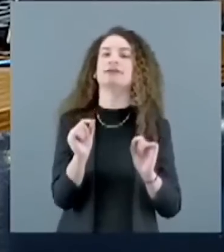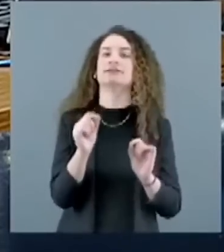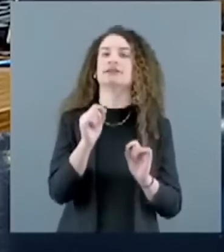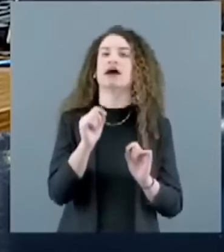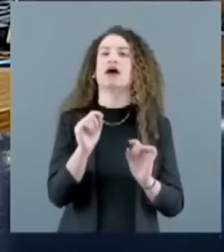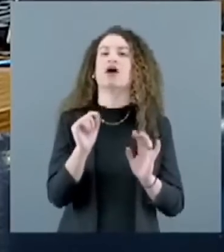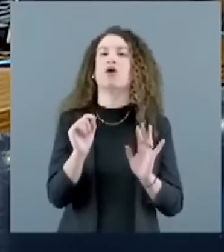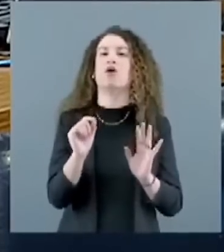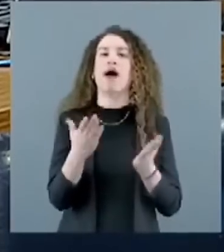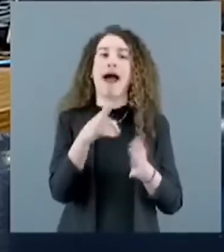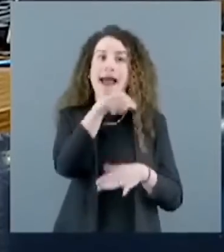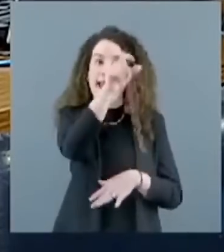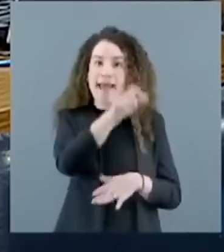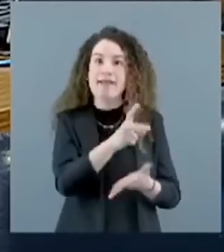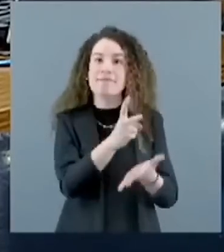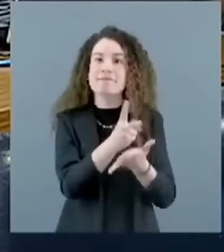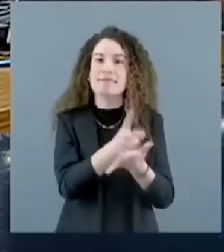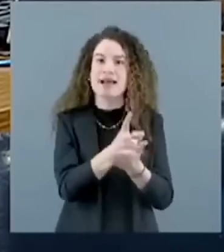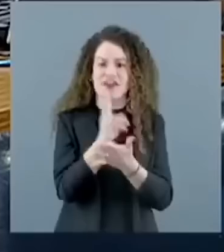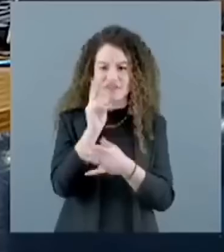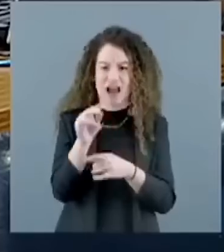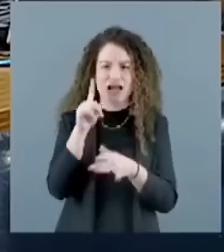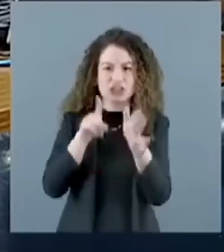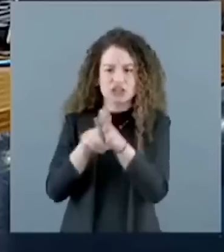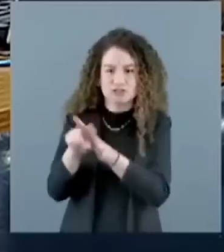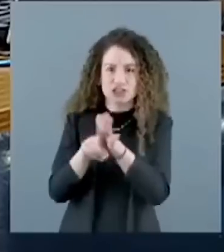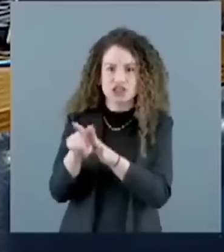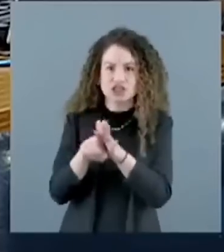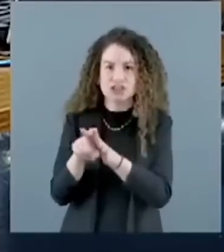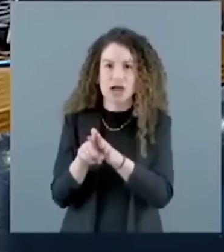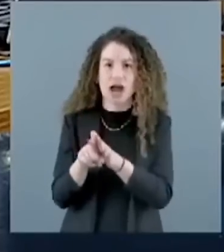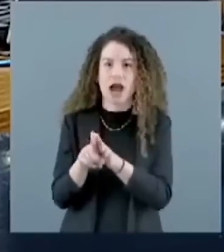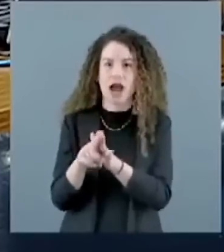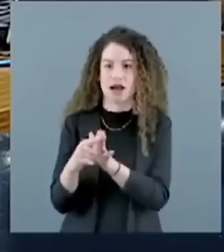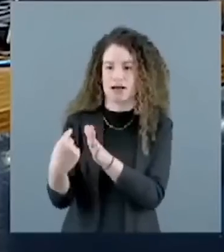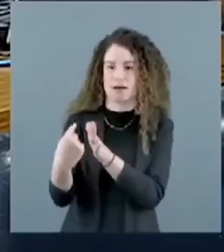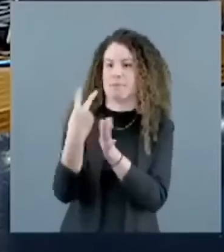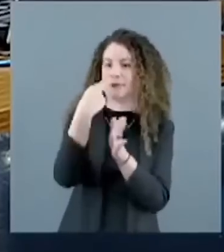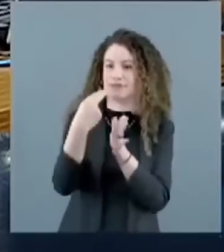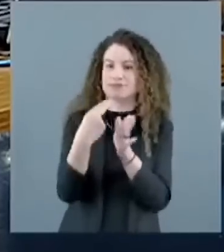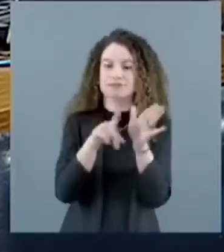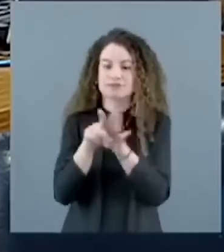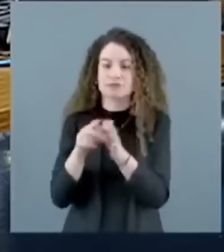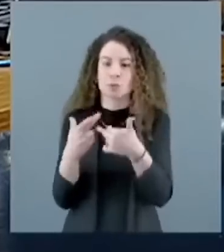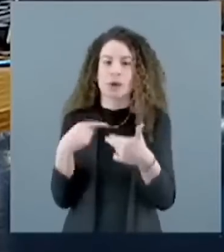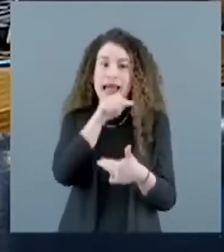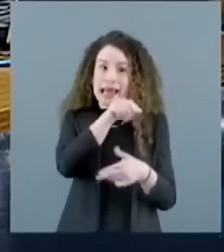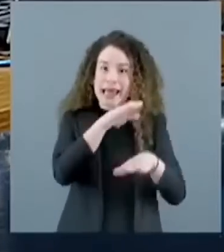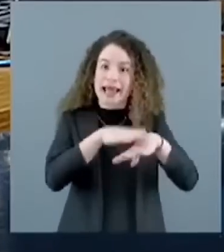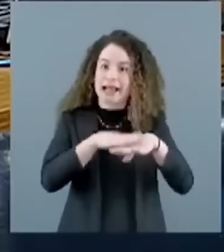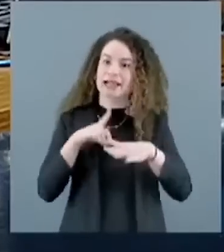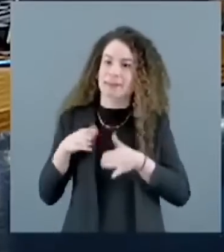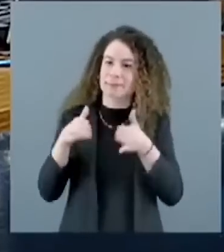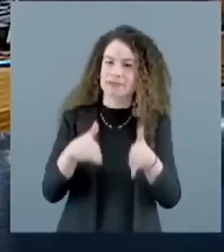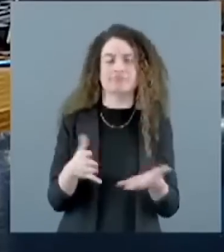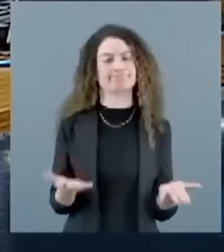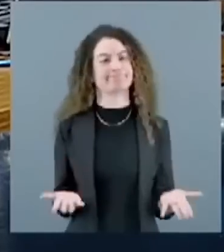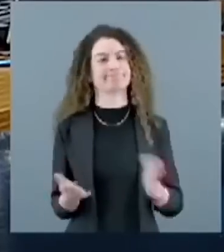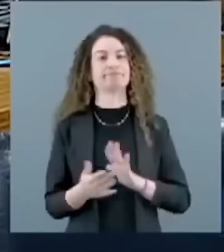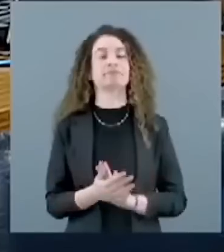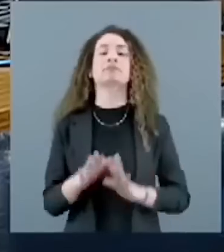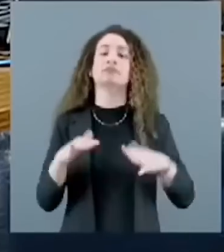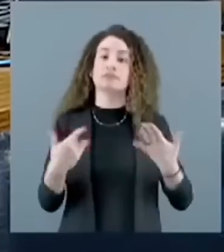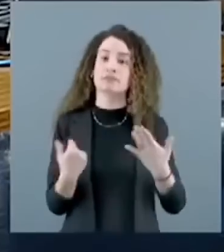contraditar. Ele mesmo contraditar, senhor presidente. Já estou terminando. Ele mesmo investigado. Então, nesse sentido, eu estou remetendo a Vossa